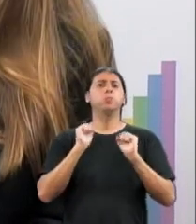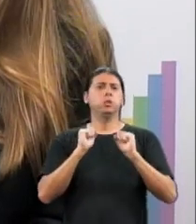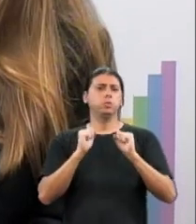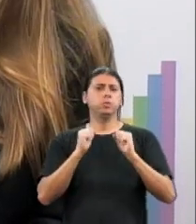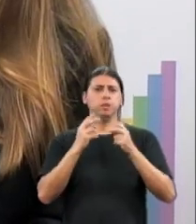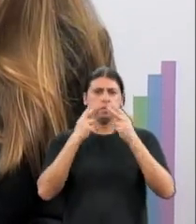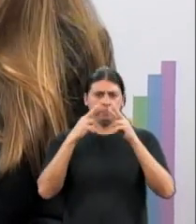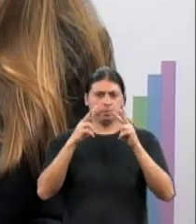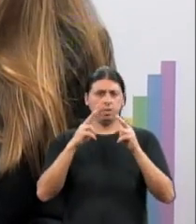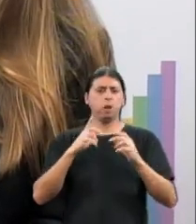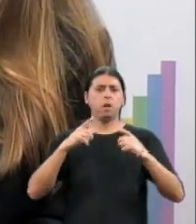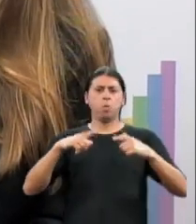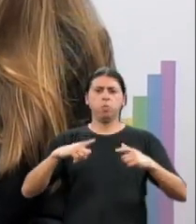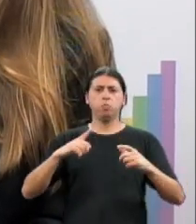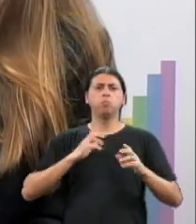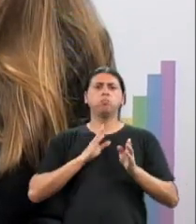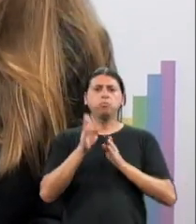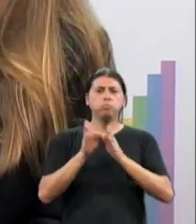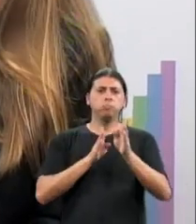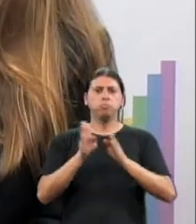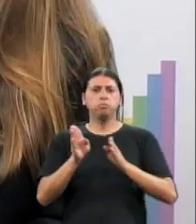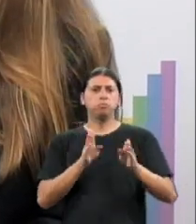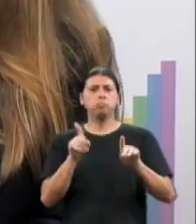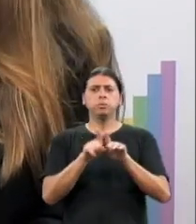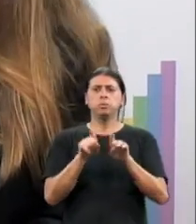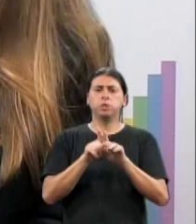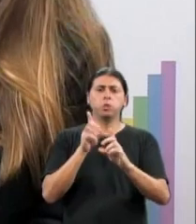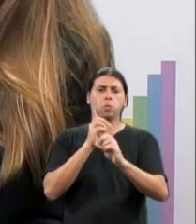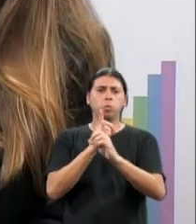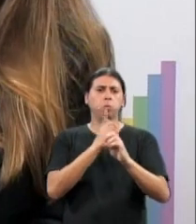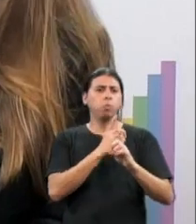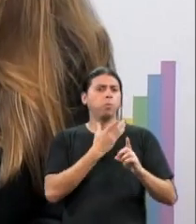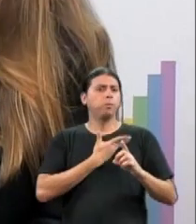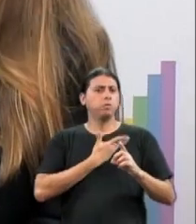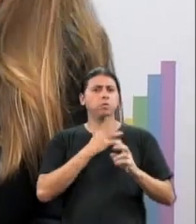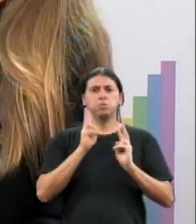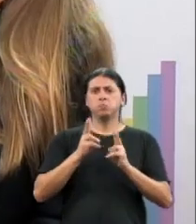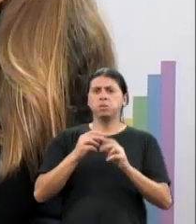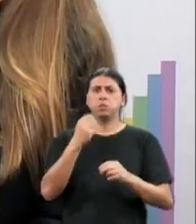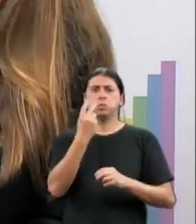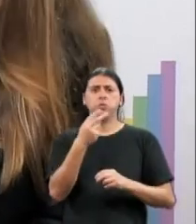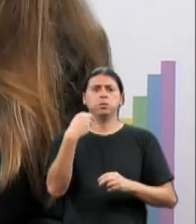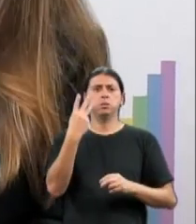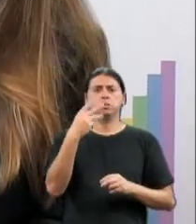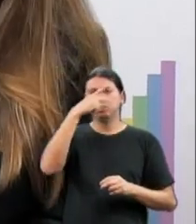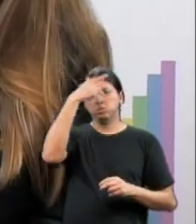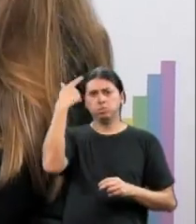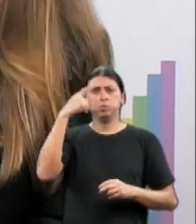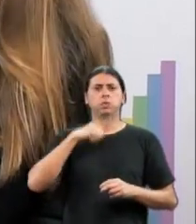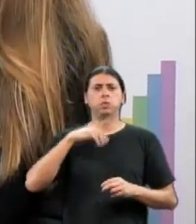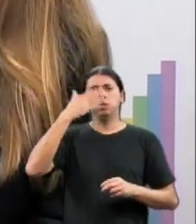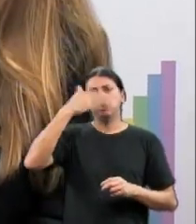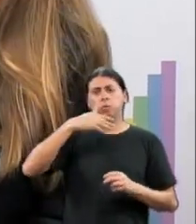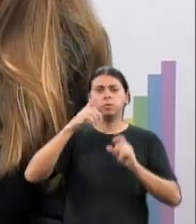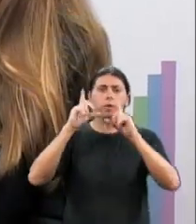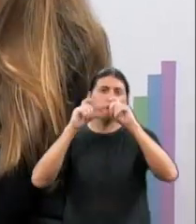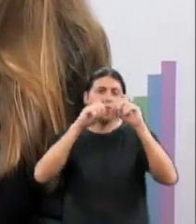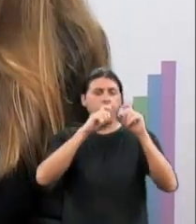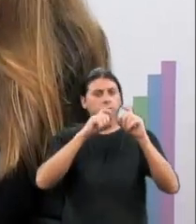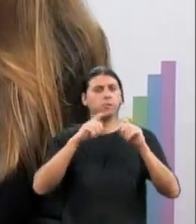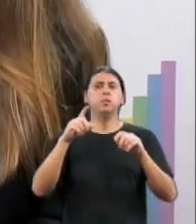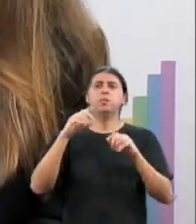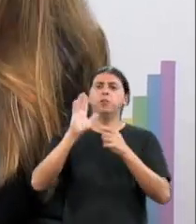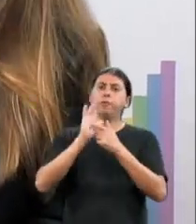ver onde nós vamos, nos lugares que nós nos encontramos, sempre tem duas, três pessoas que estão mostrando as suas fotografias, os